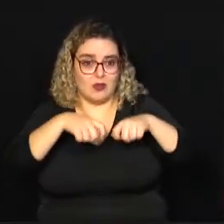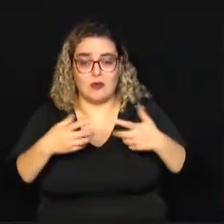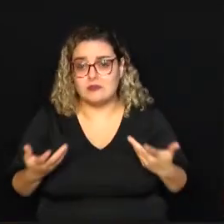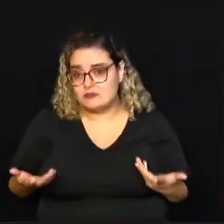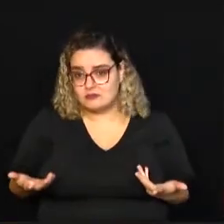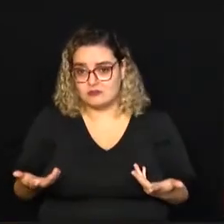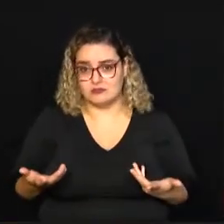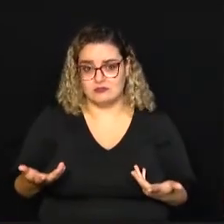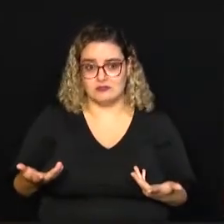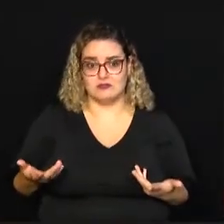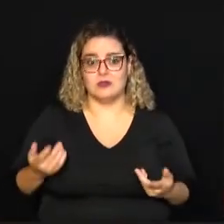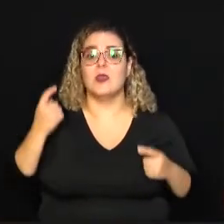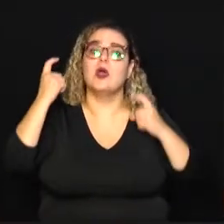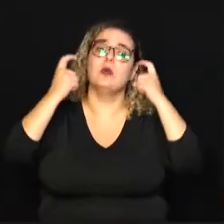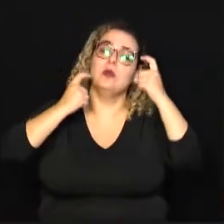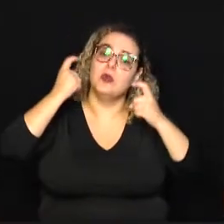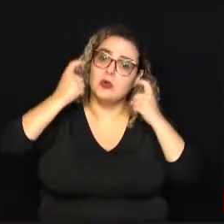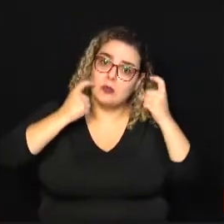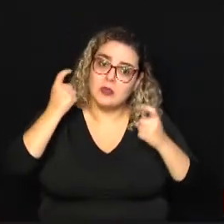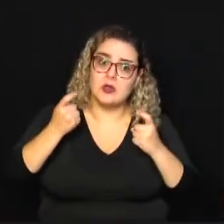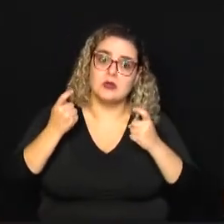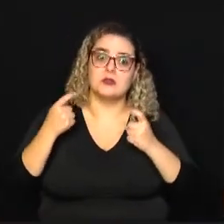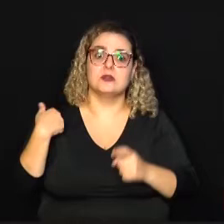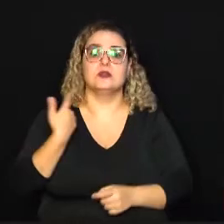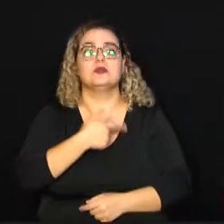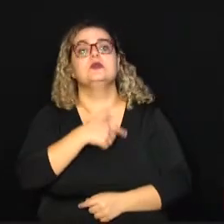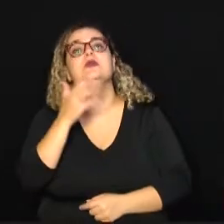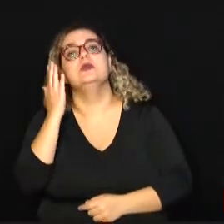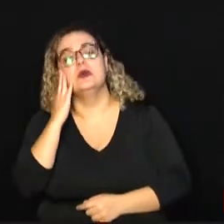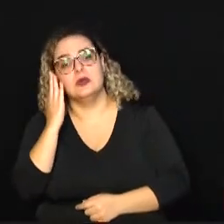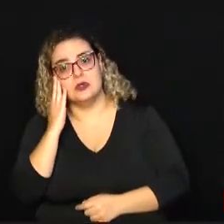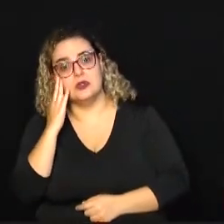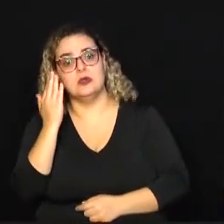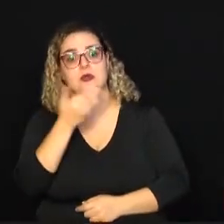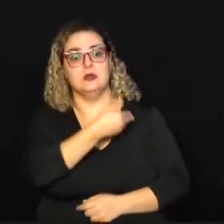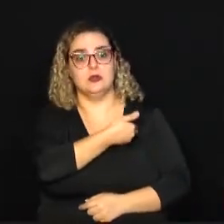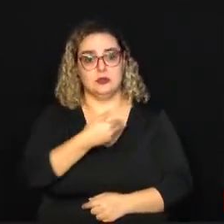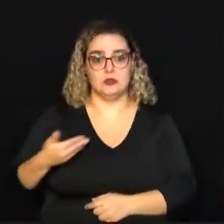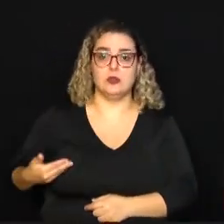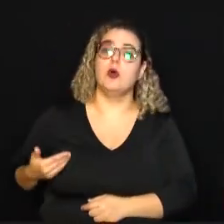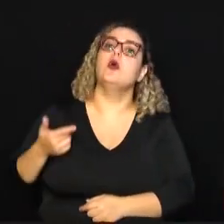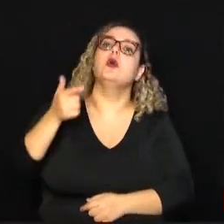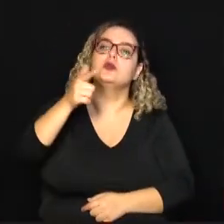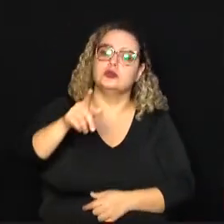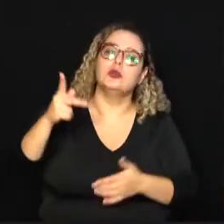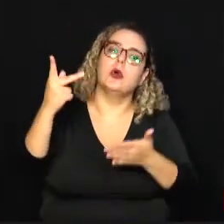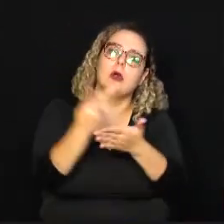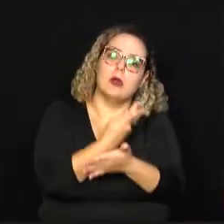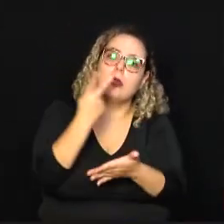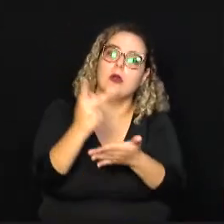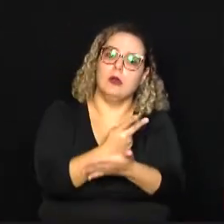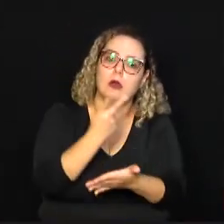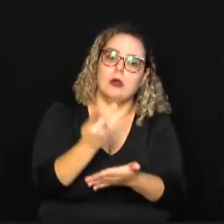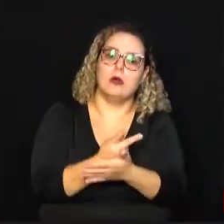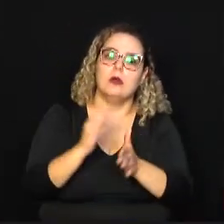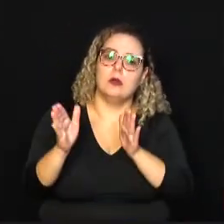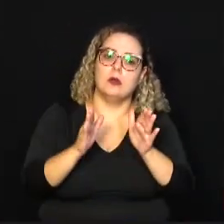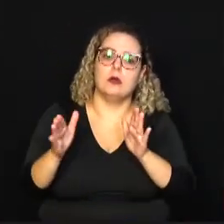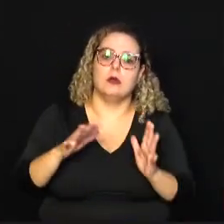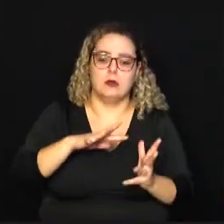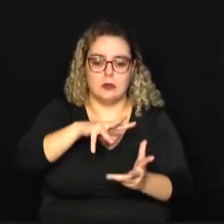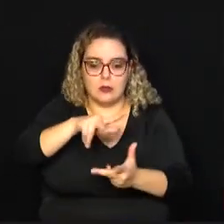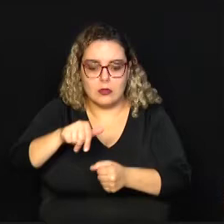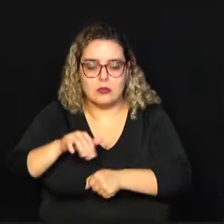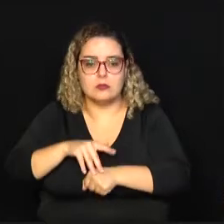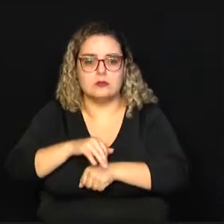fato é que isso é preocupante demais. E a gente sabe que o governo segue errando dramaticamente na gestão dessa crise. O Bolsonaro fez